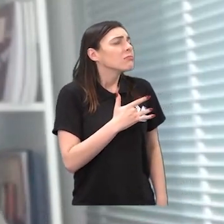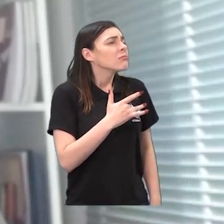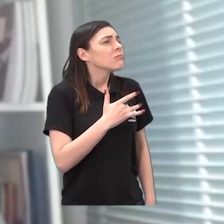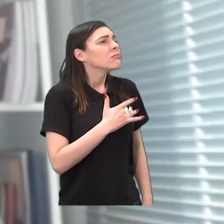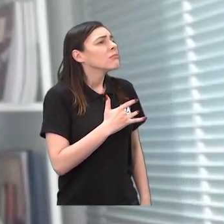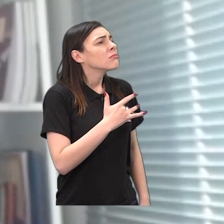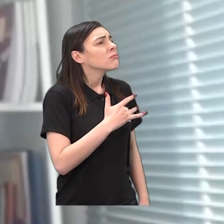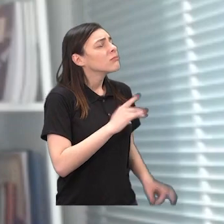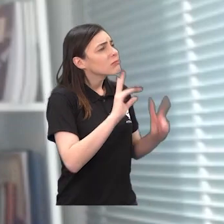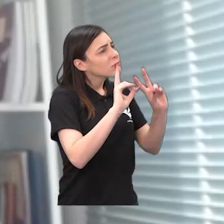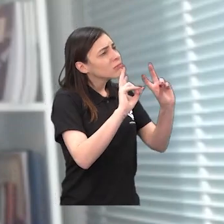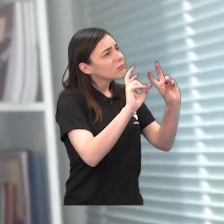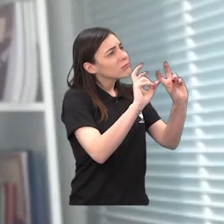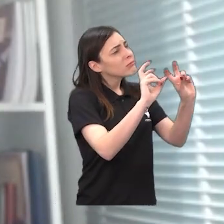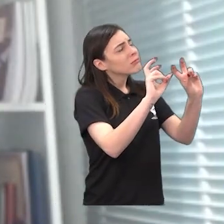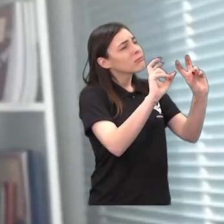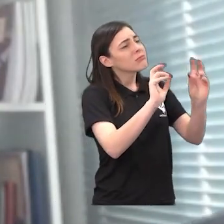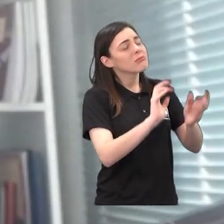apaixonado.